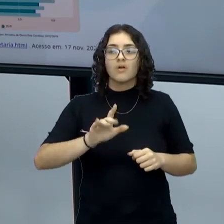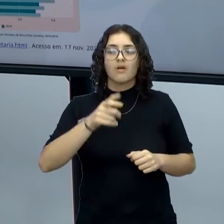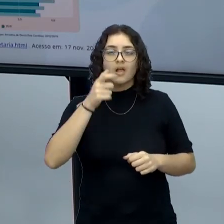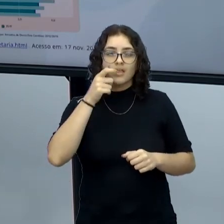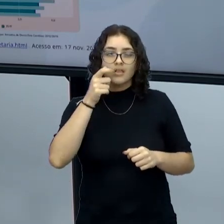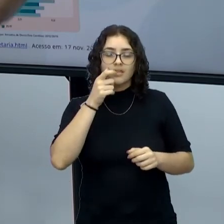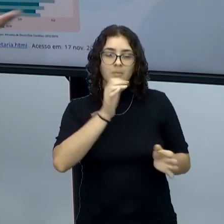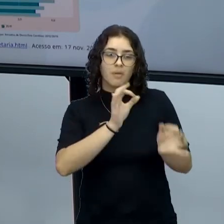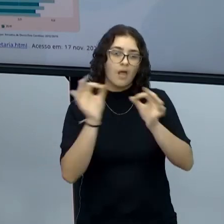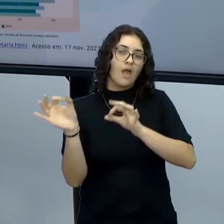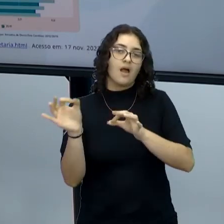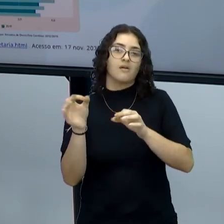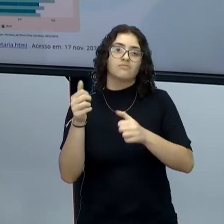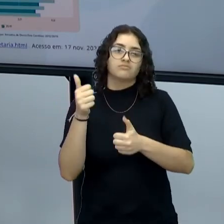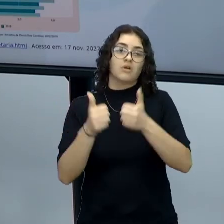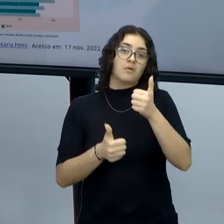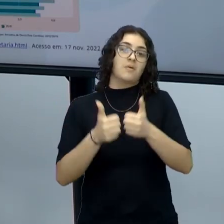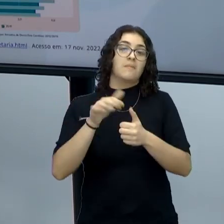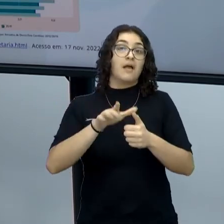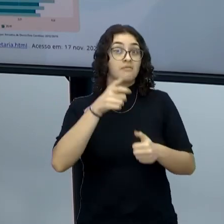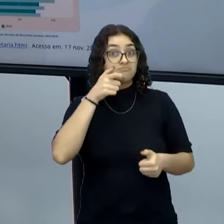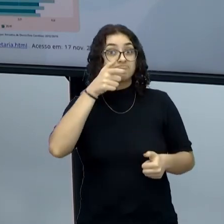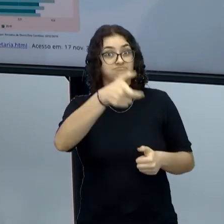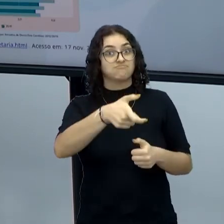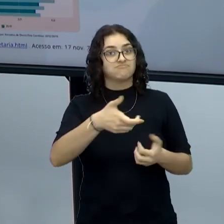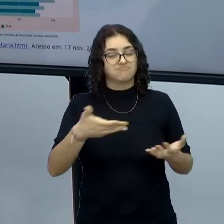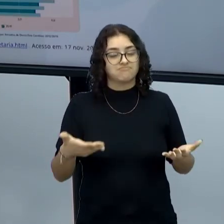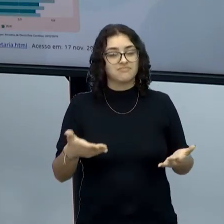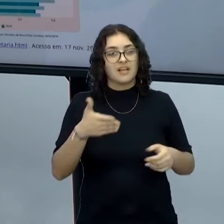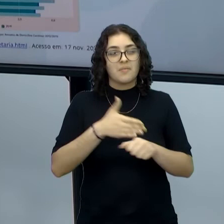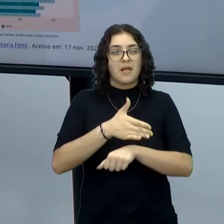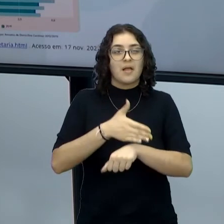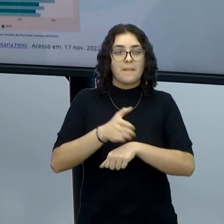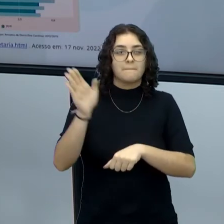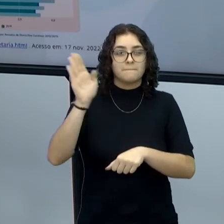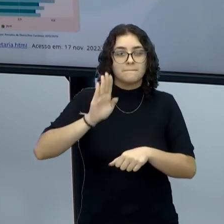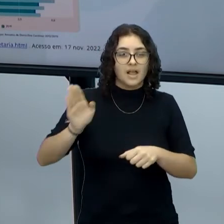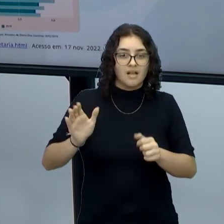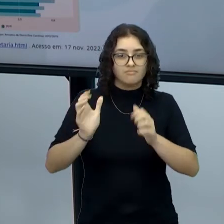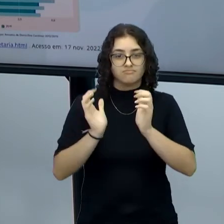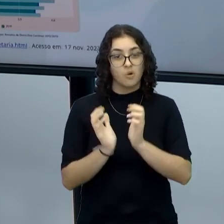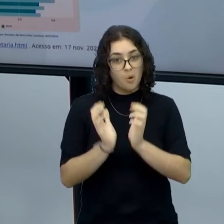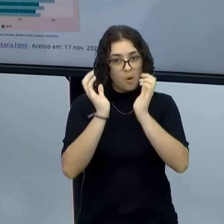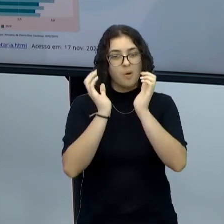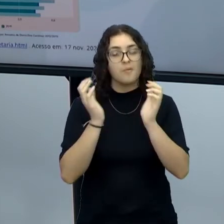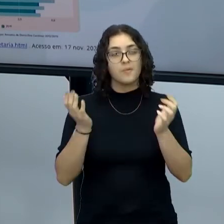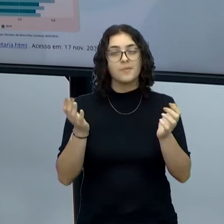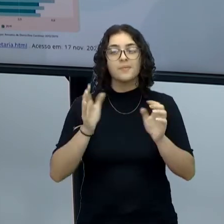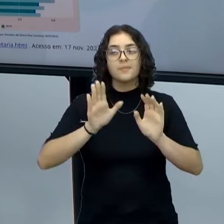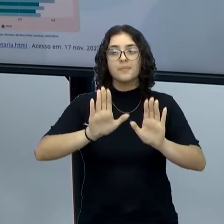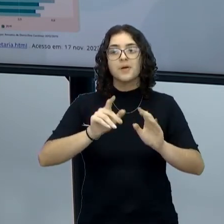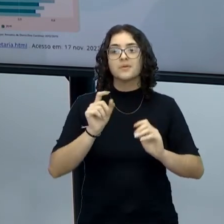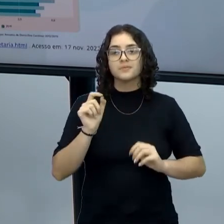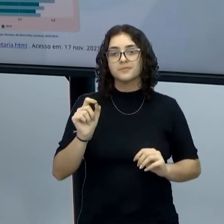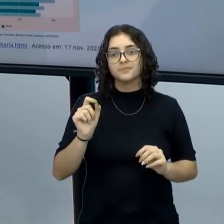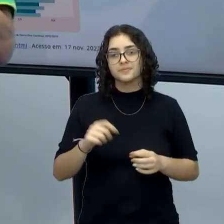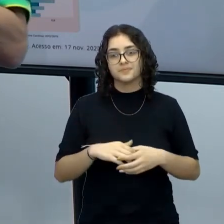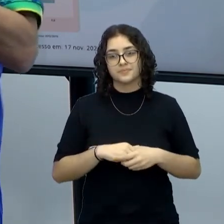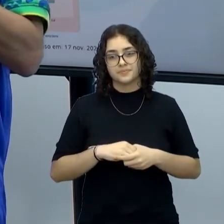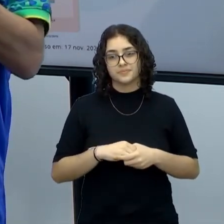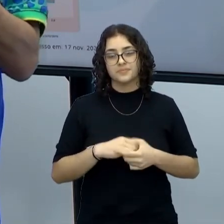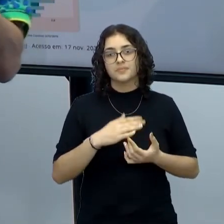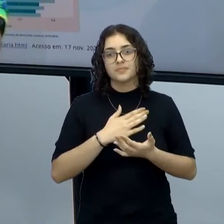os jogos, lógico que é isso que mais nos interessa, né, a participação do Brasil na Copa e tal, mas assim,